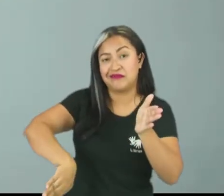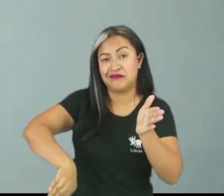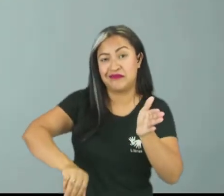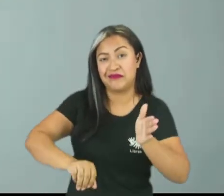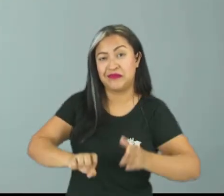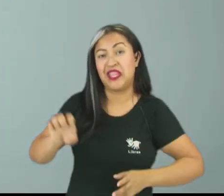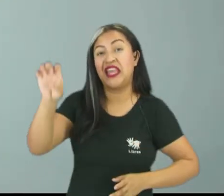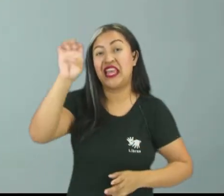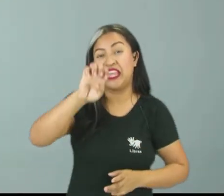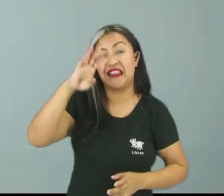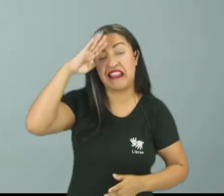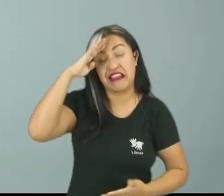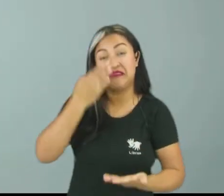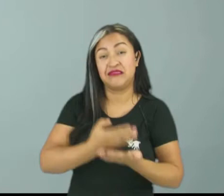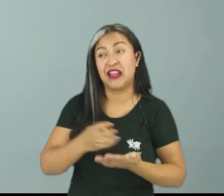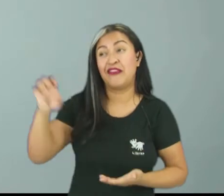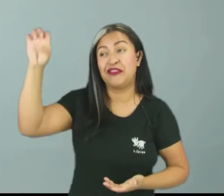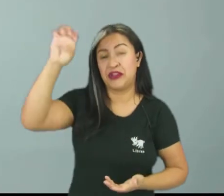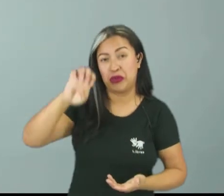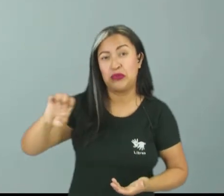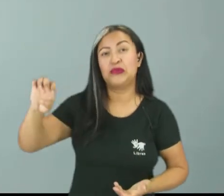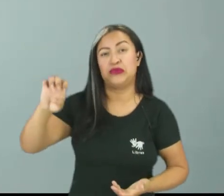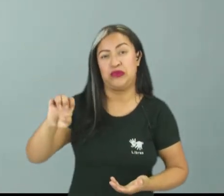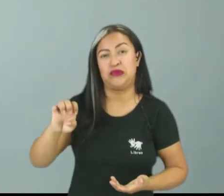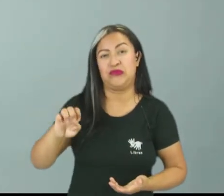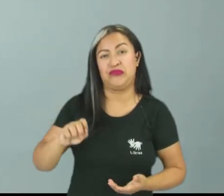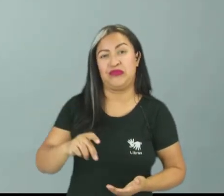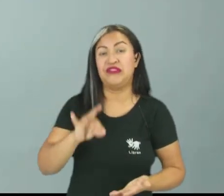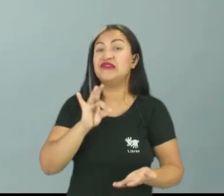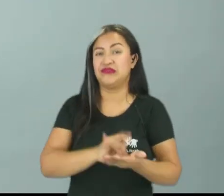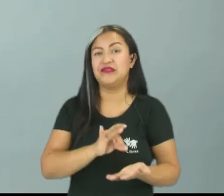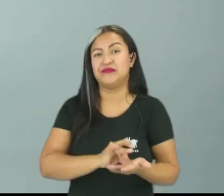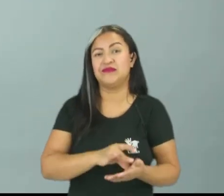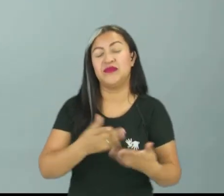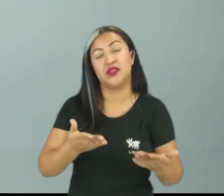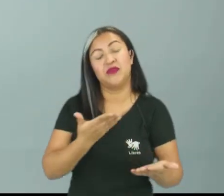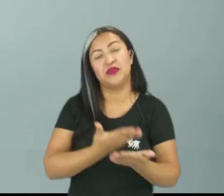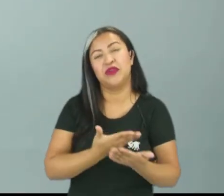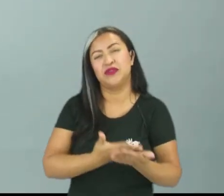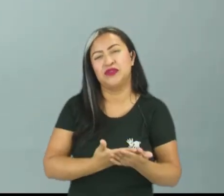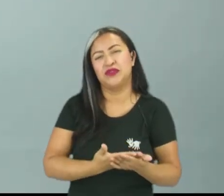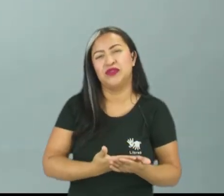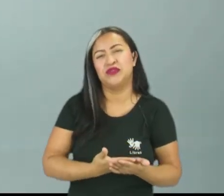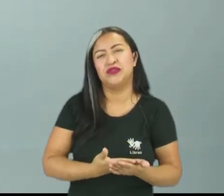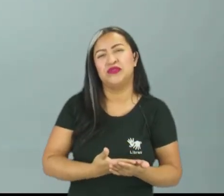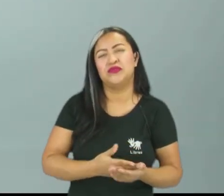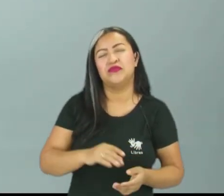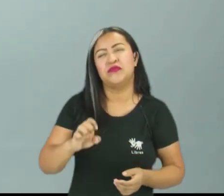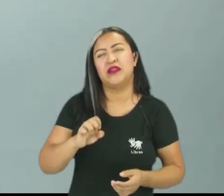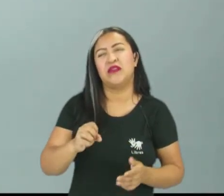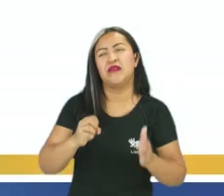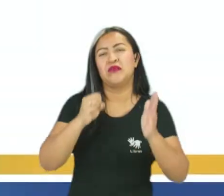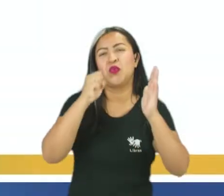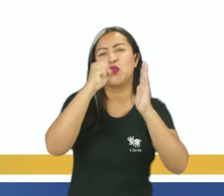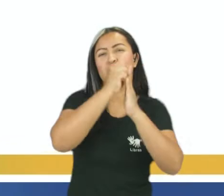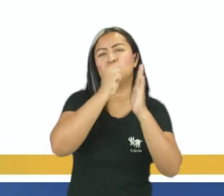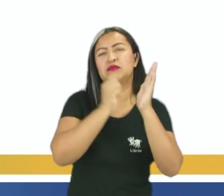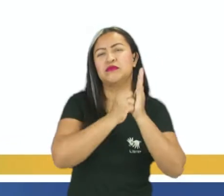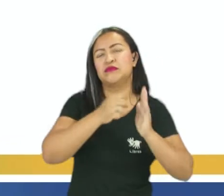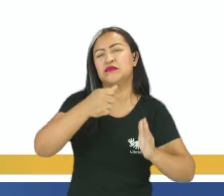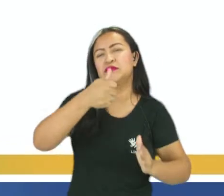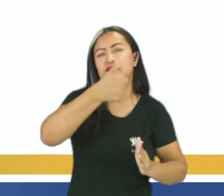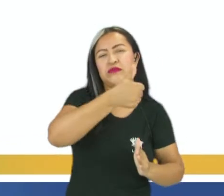tá, pessoal? E aí esse estudo, do darwinismo social, como eu disse, ele foi desenvolvido aí entre o século XIX e século